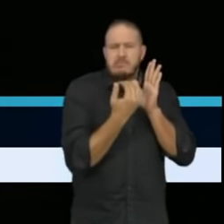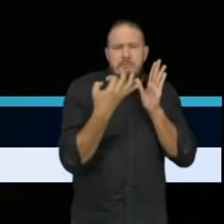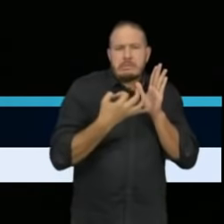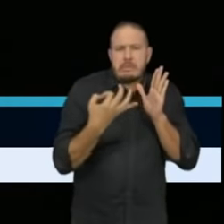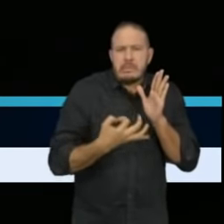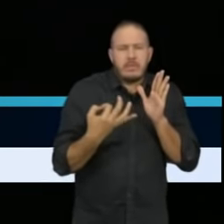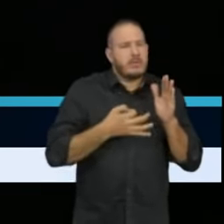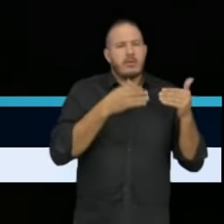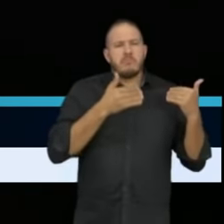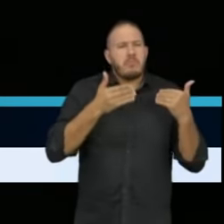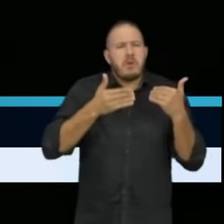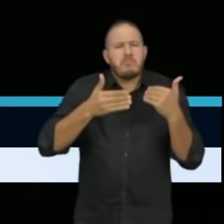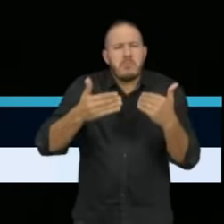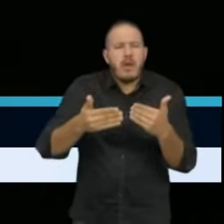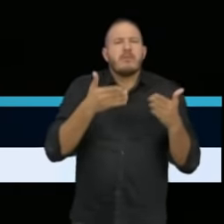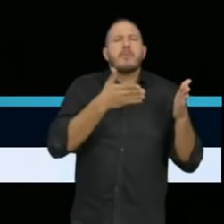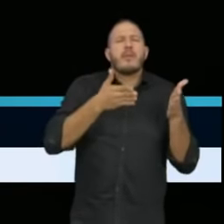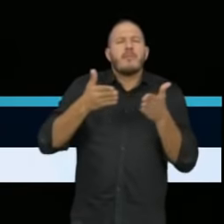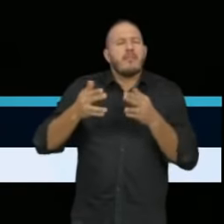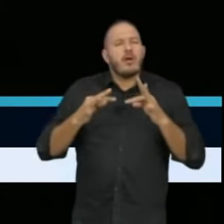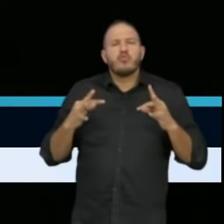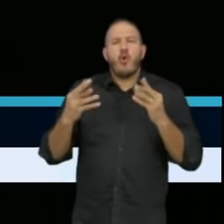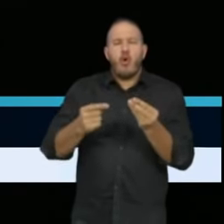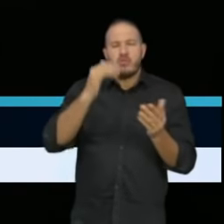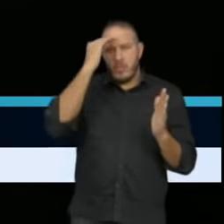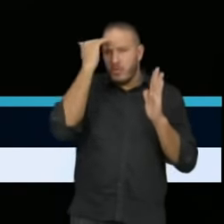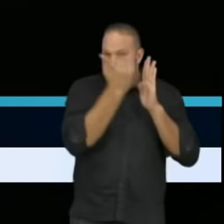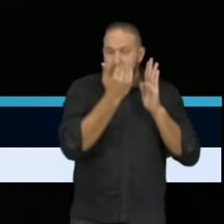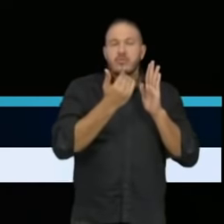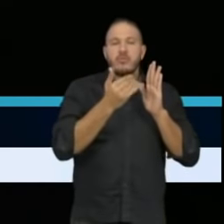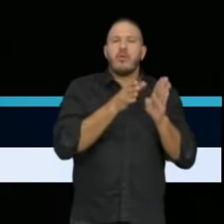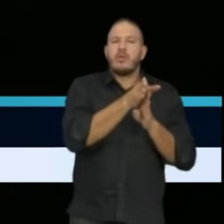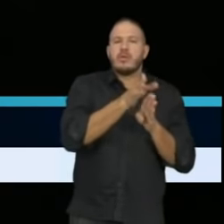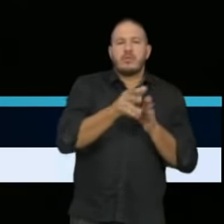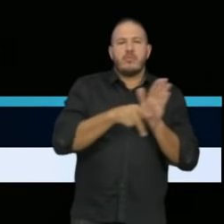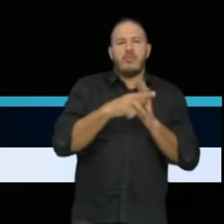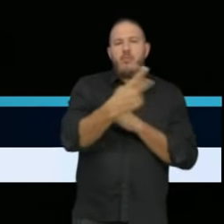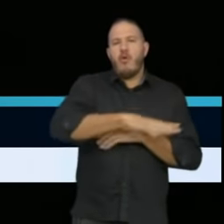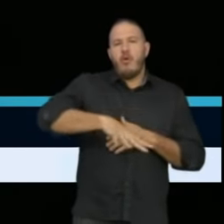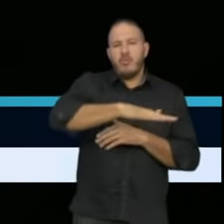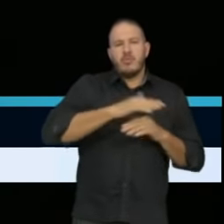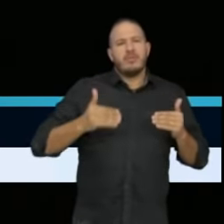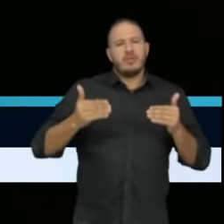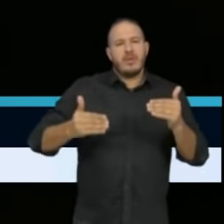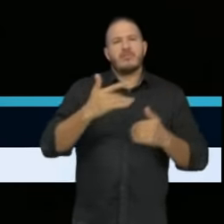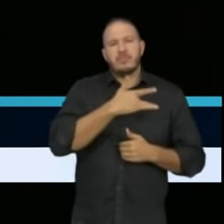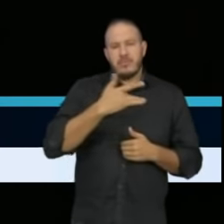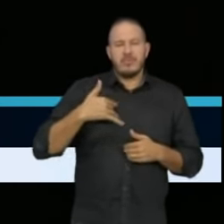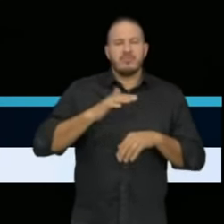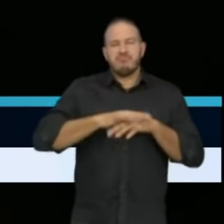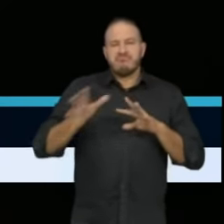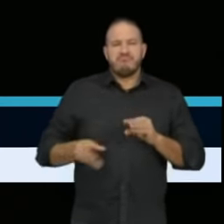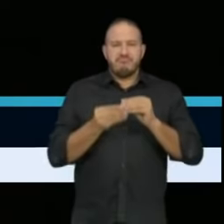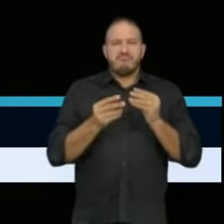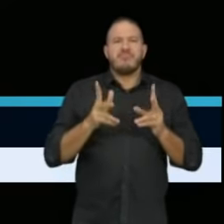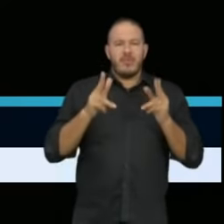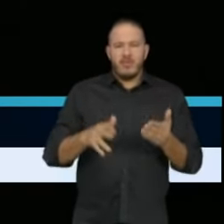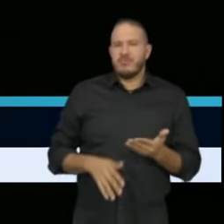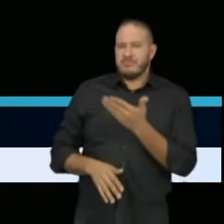corretamente, certo, passo a passo, de acordo com as orientações do Ministério da Saúde. Então, eu só quero corroborar o que o